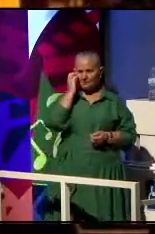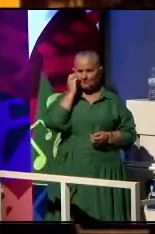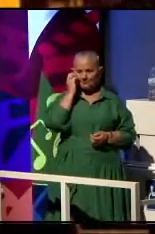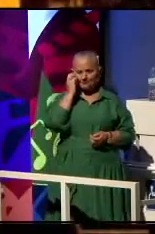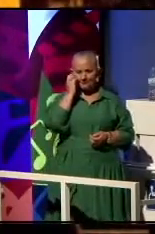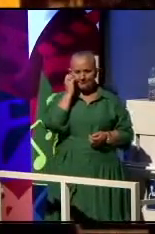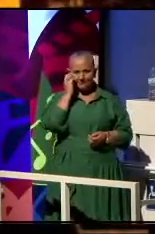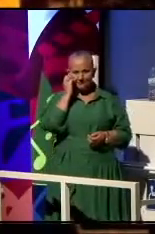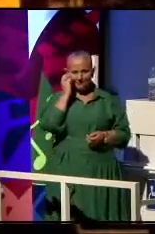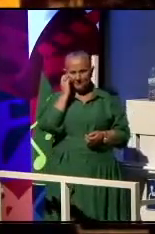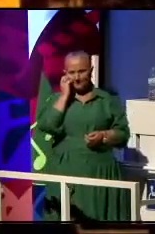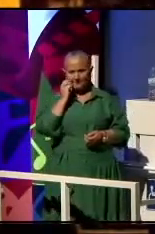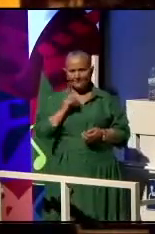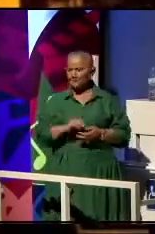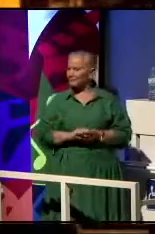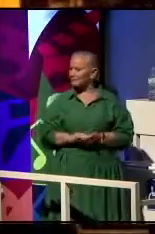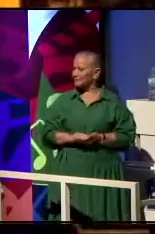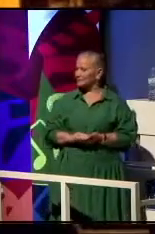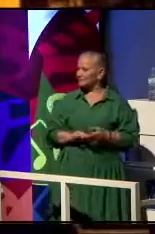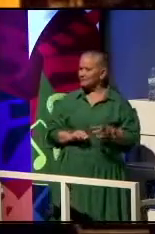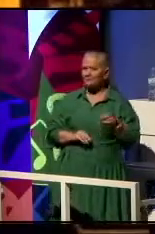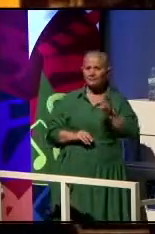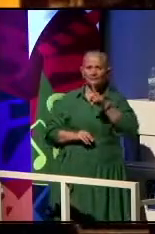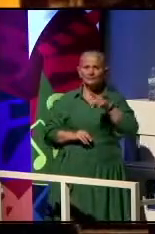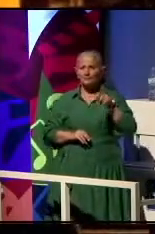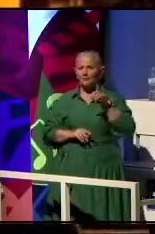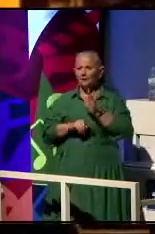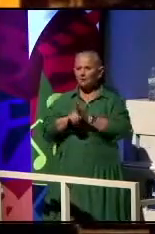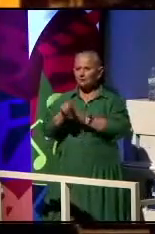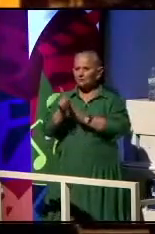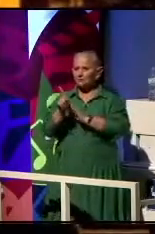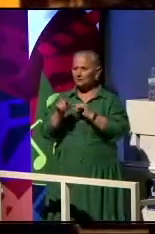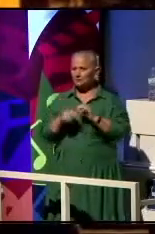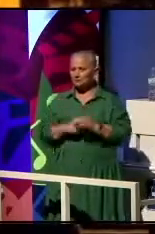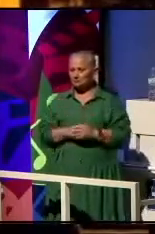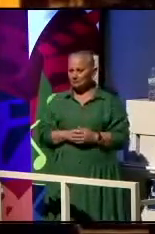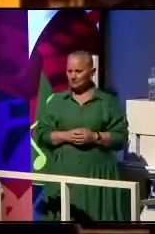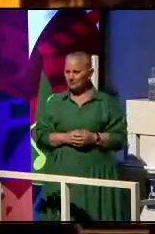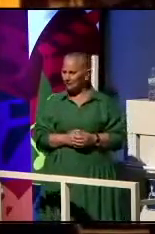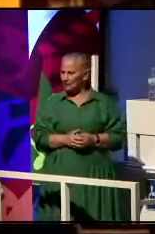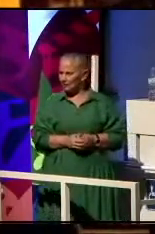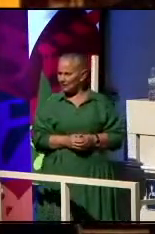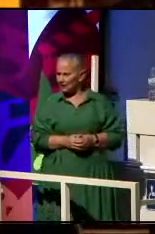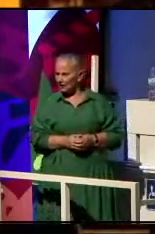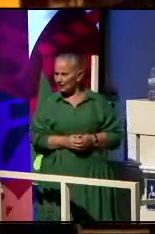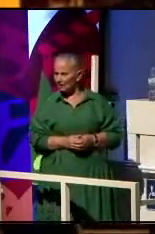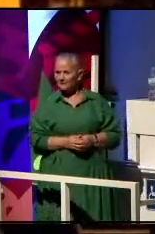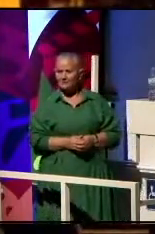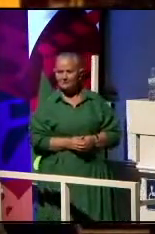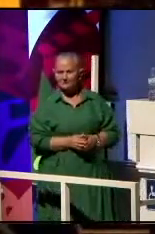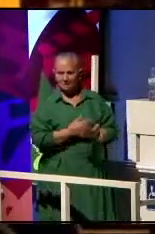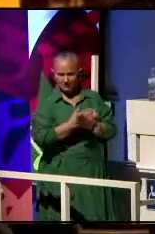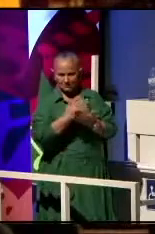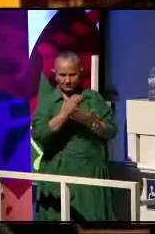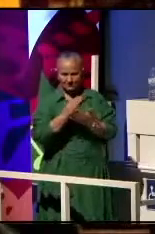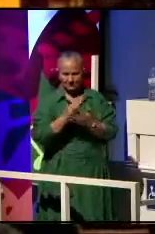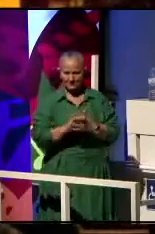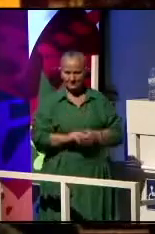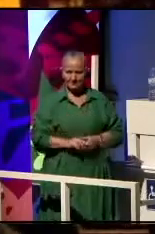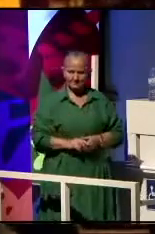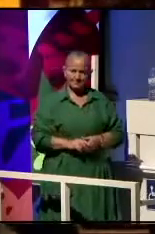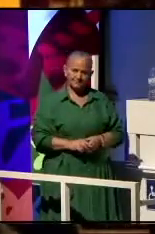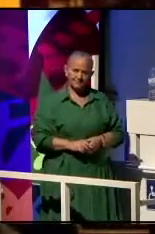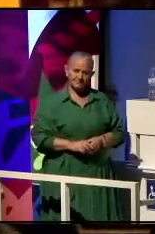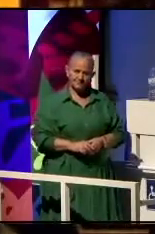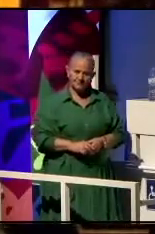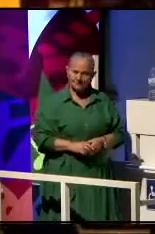Né? Gente, alguma pergunta para a gente fechar? Porque o né, vai começar, inclusive... pois não.